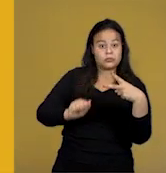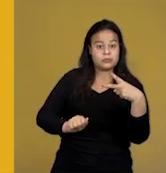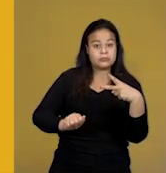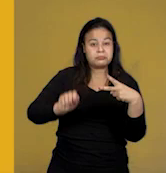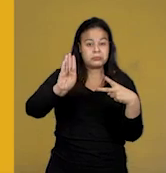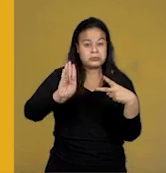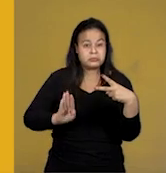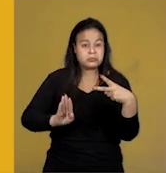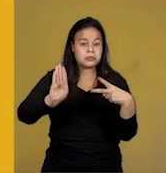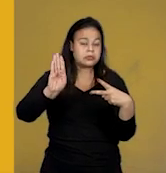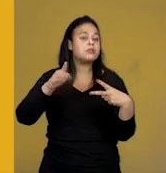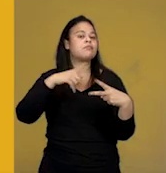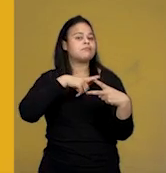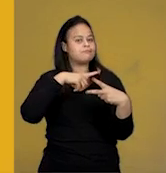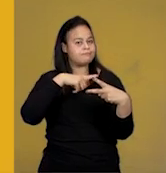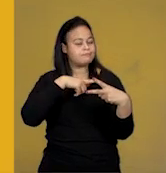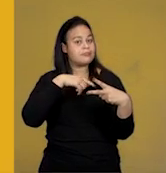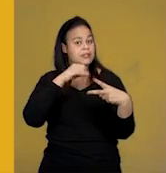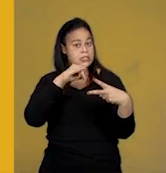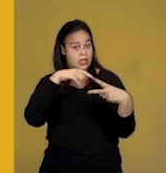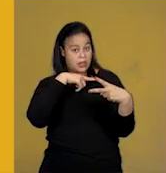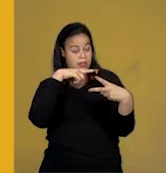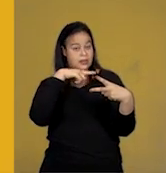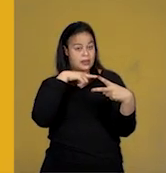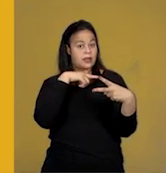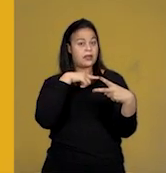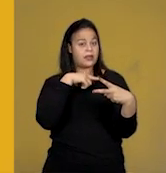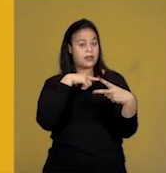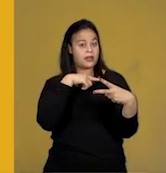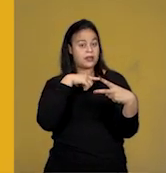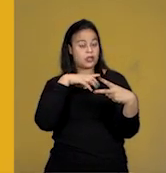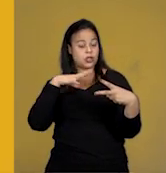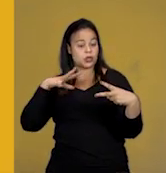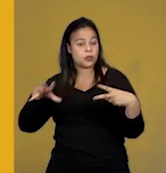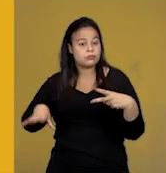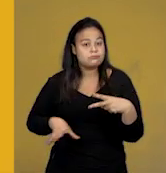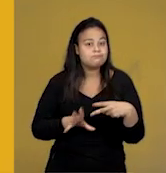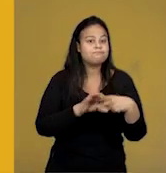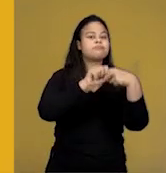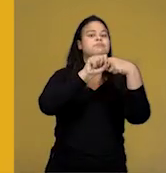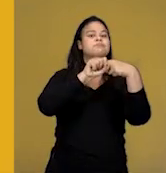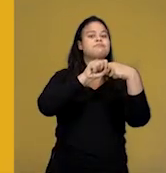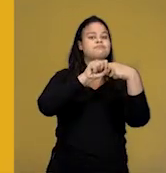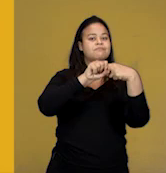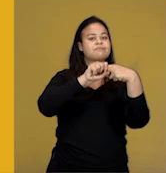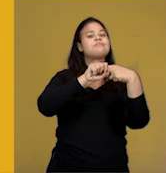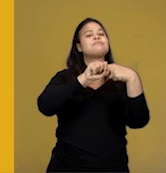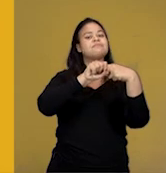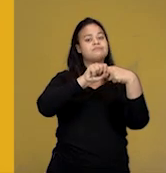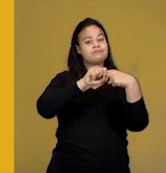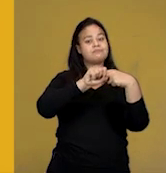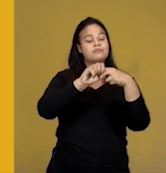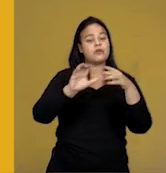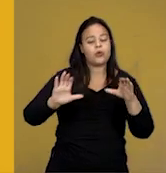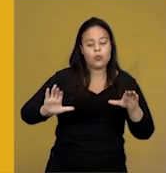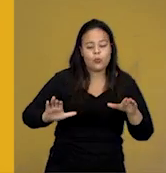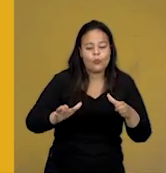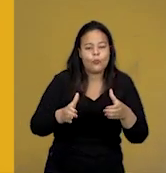Nesse caso aqui, então, quando eu tenho uma forma totalmente recessiva, uma nova forma que foi